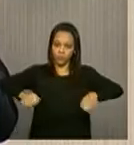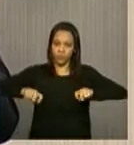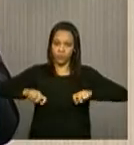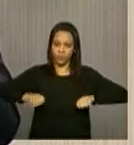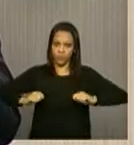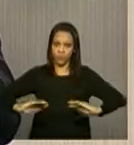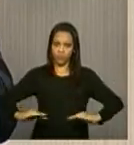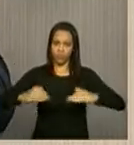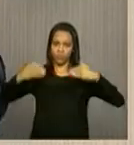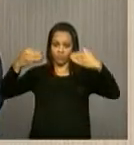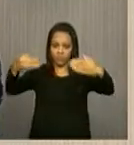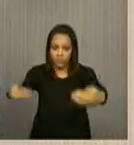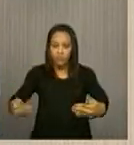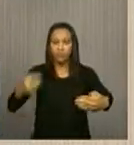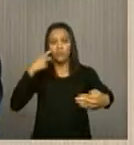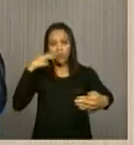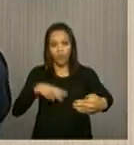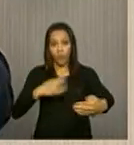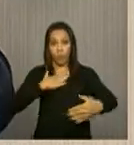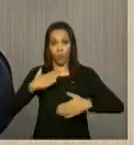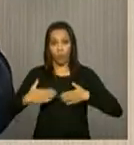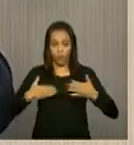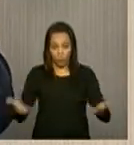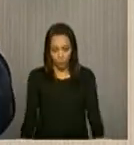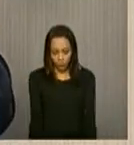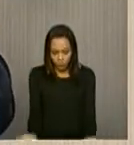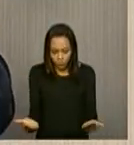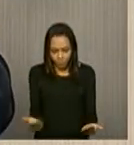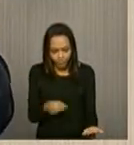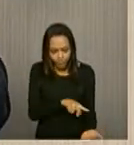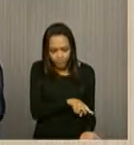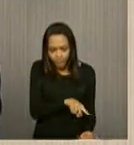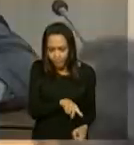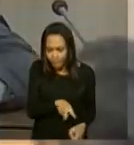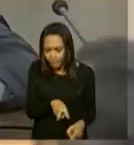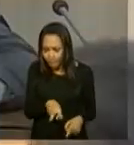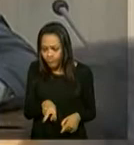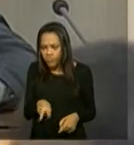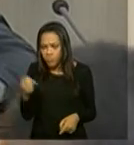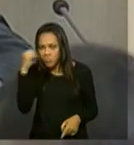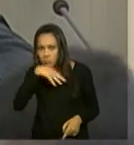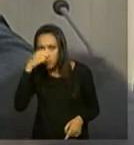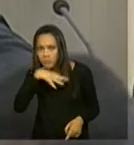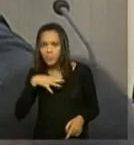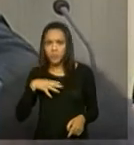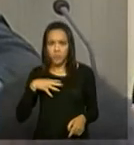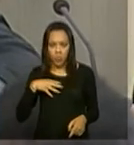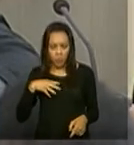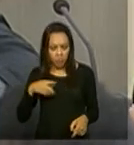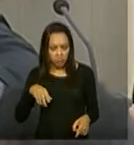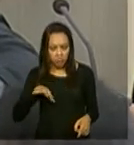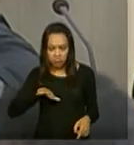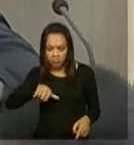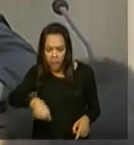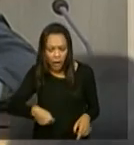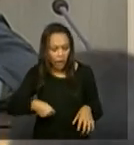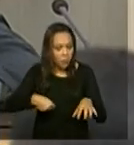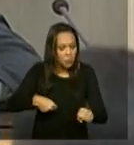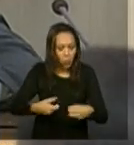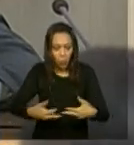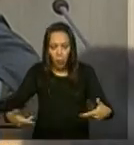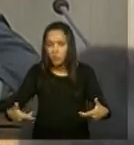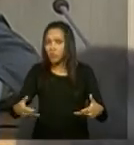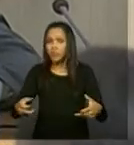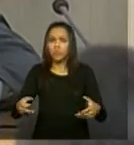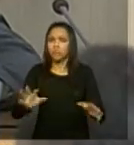caixão de metal e como disse nenhum é sinal de violação ou nenhum sinal de que tivéssemos ali